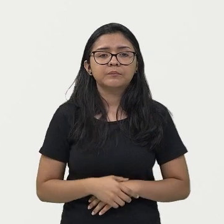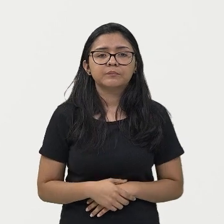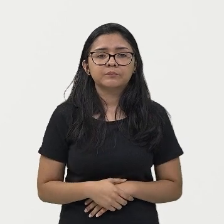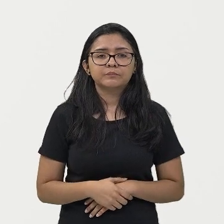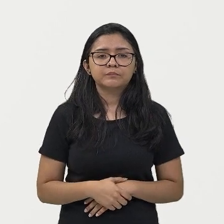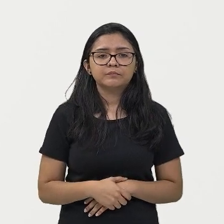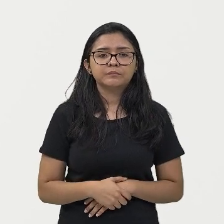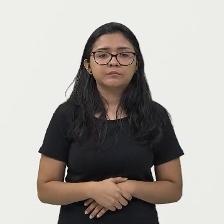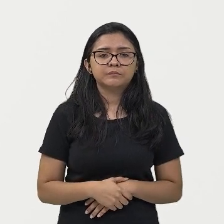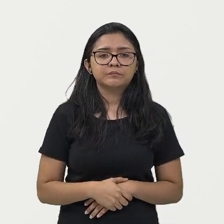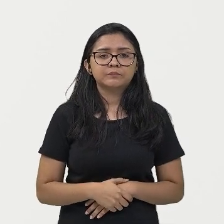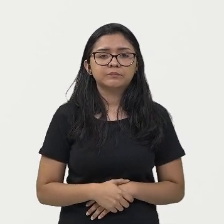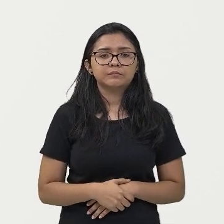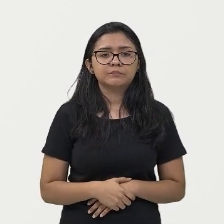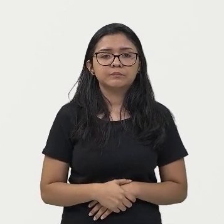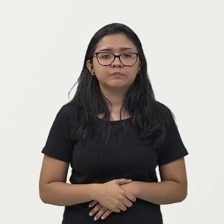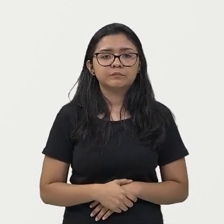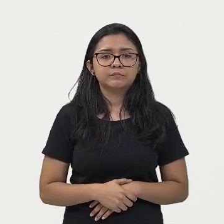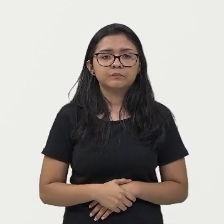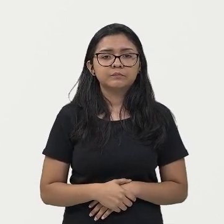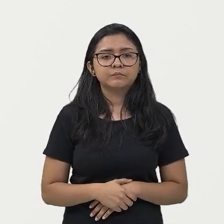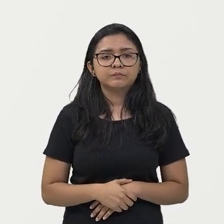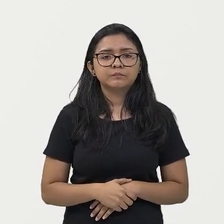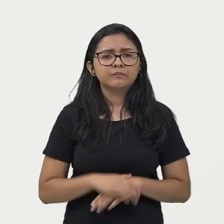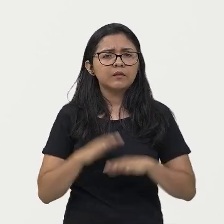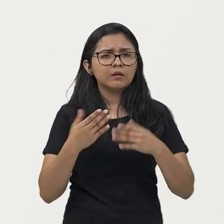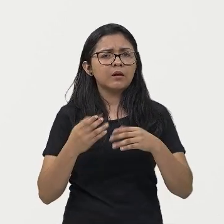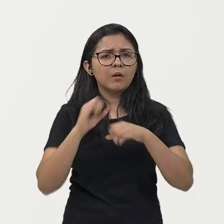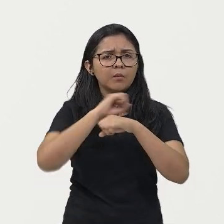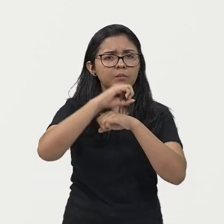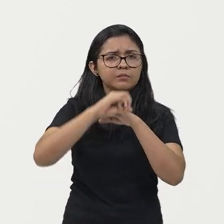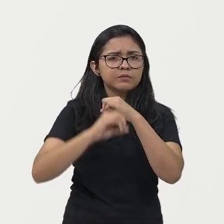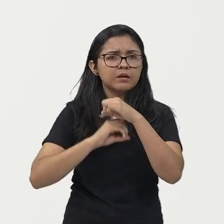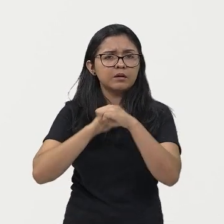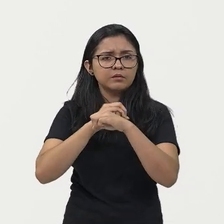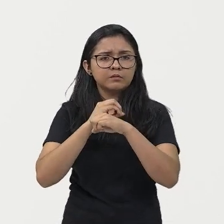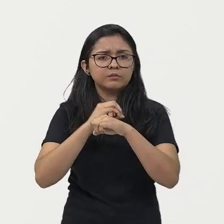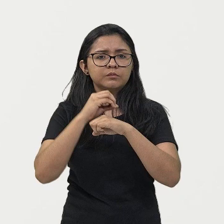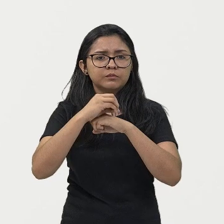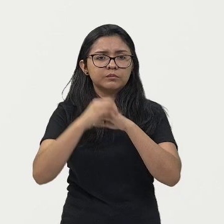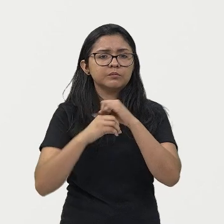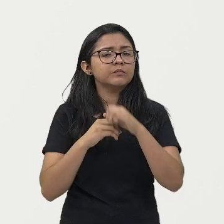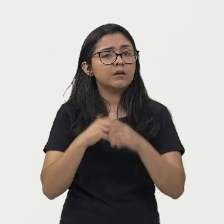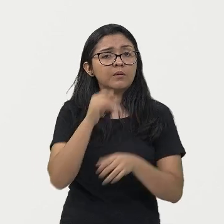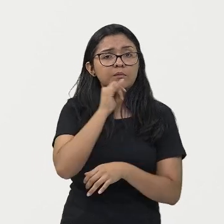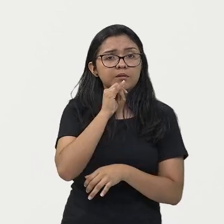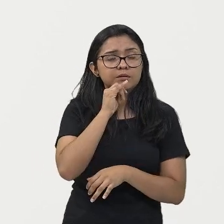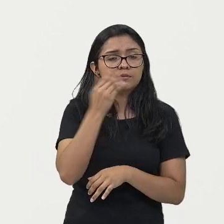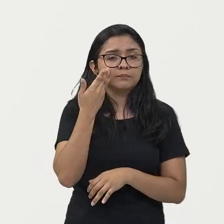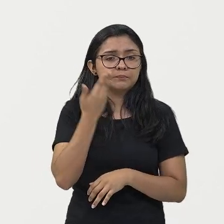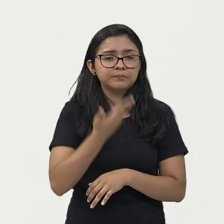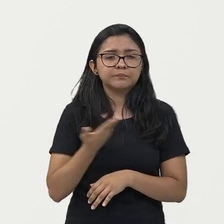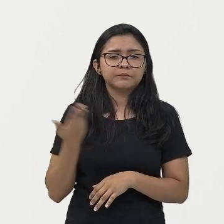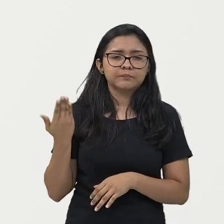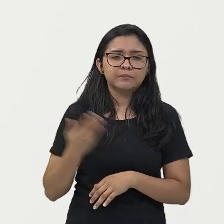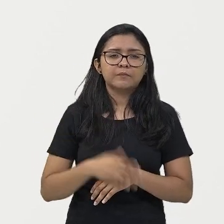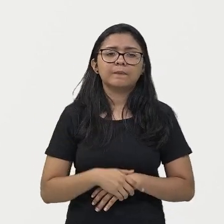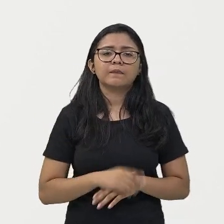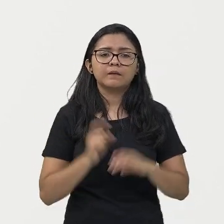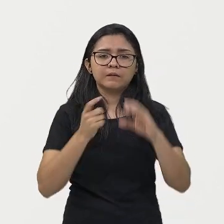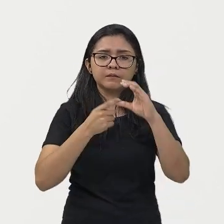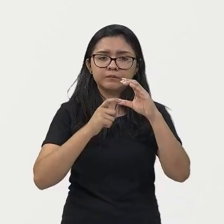à disposição dos átomos, né? Aqui, ó, temos um exemplo, né, de cadeia